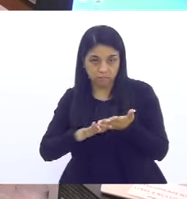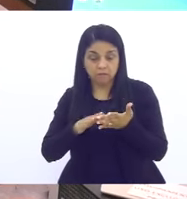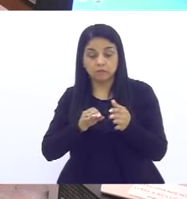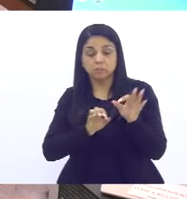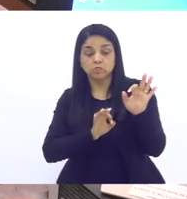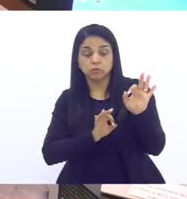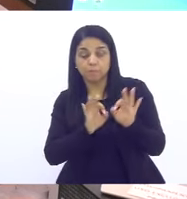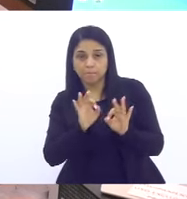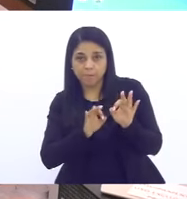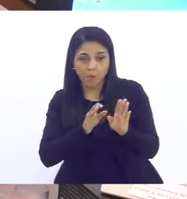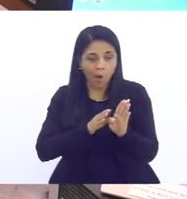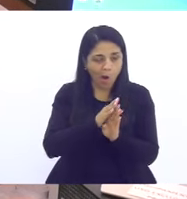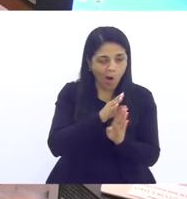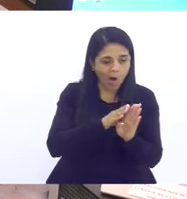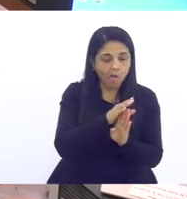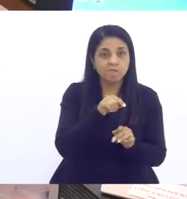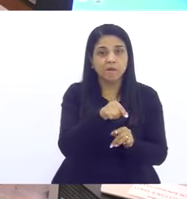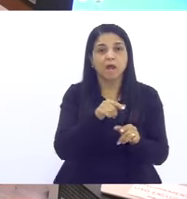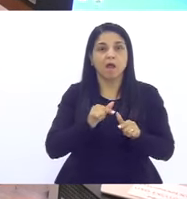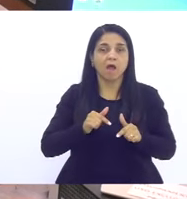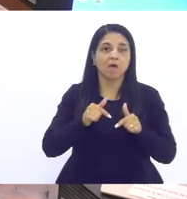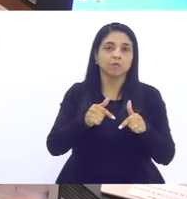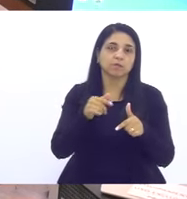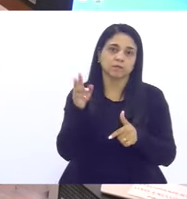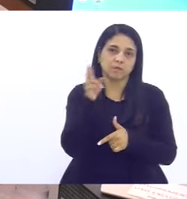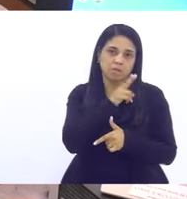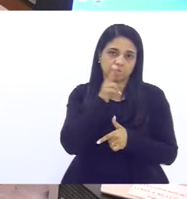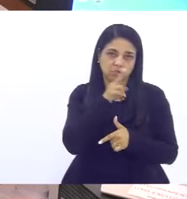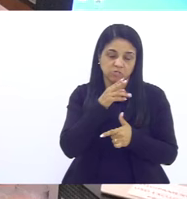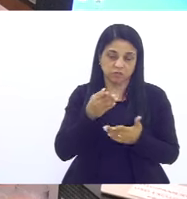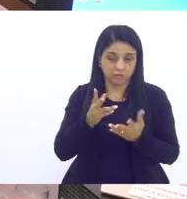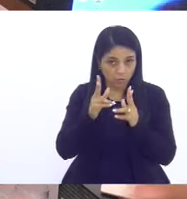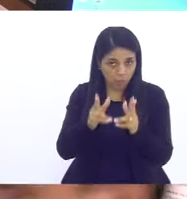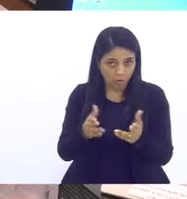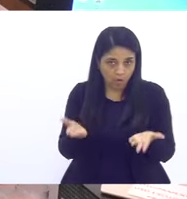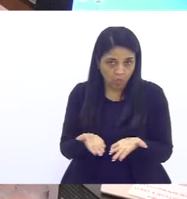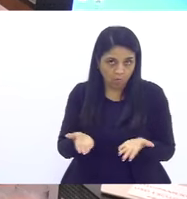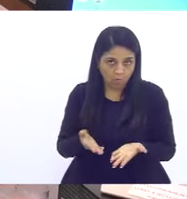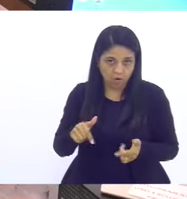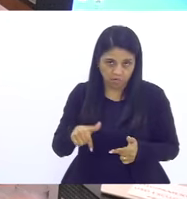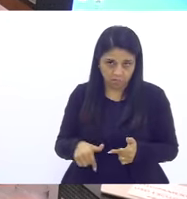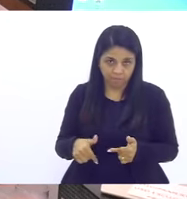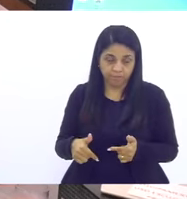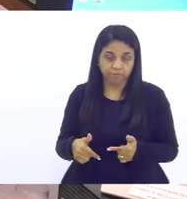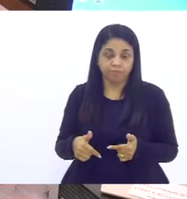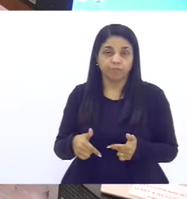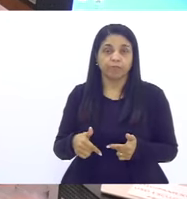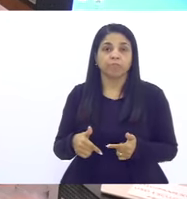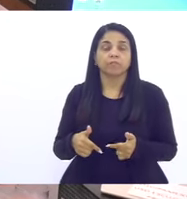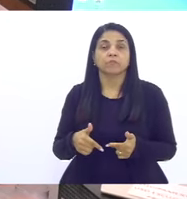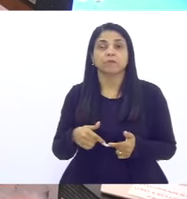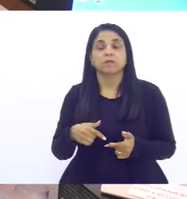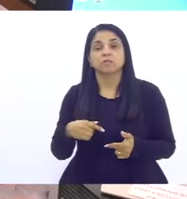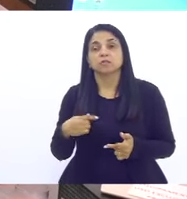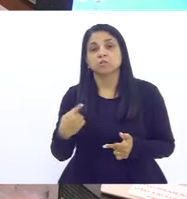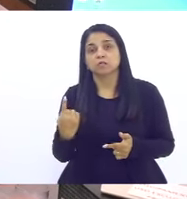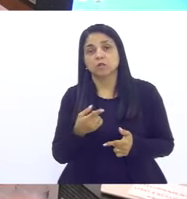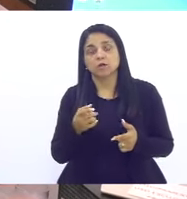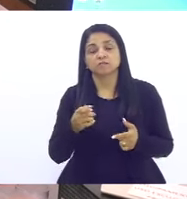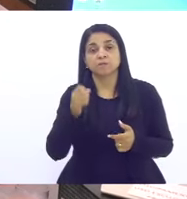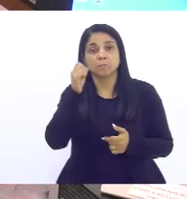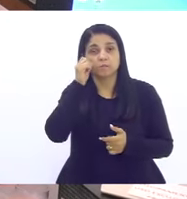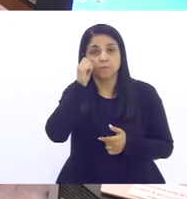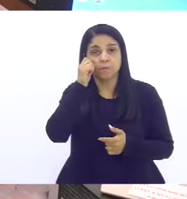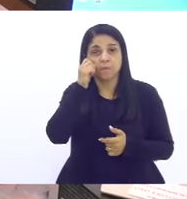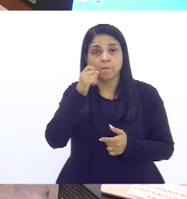equipes para atuar na emergência, que foi o que foi feito agora, quando a gente fez um que nós chamamos também de pré-alerta, quando a